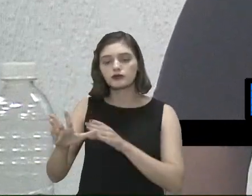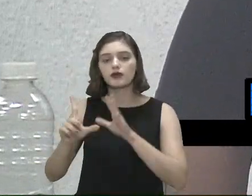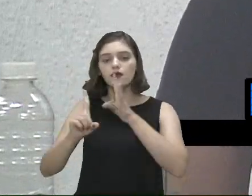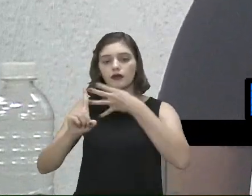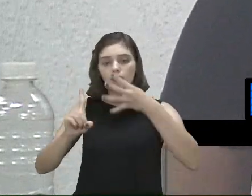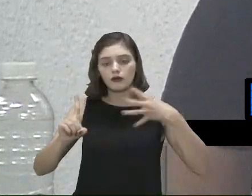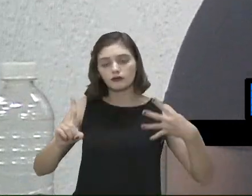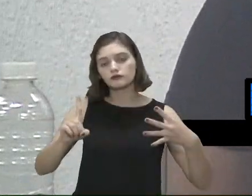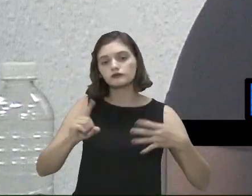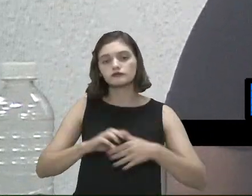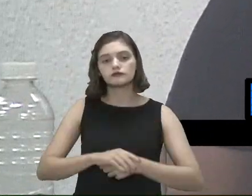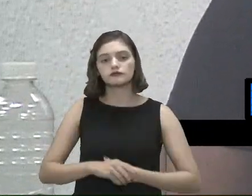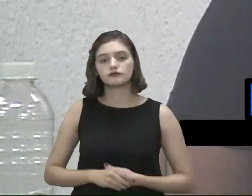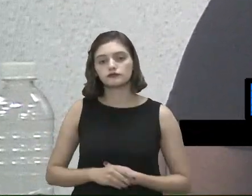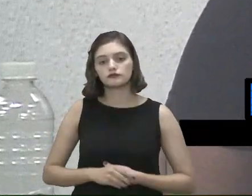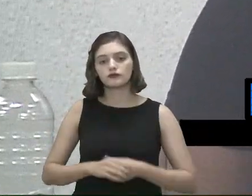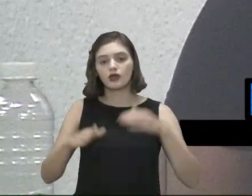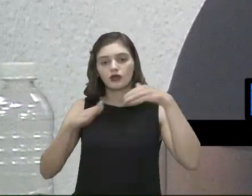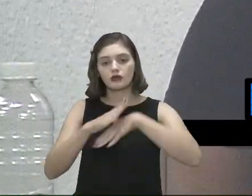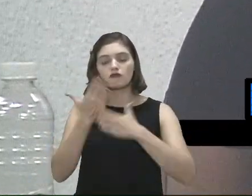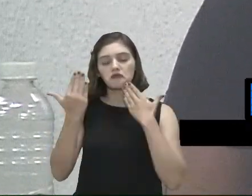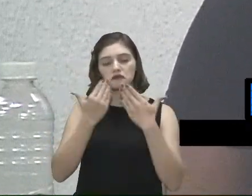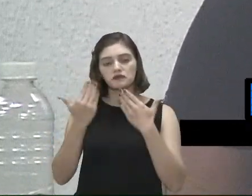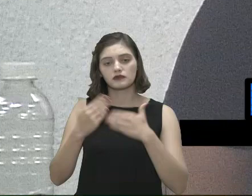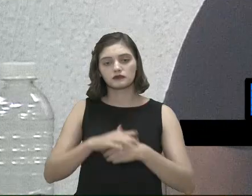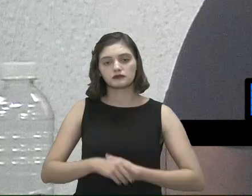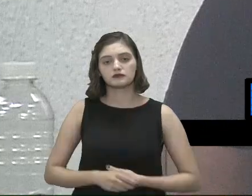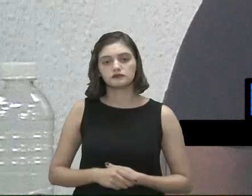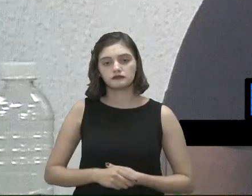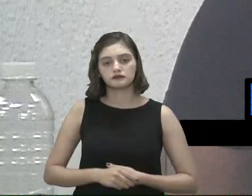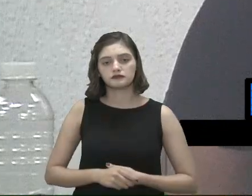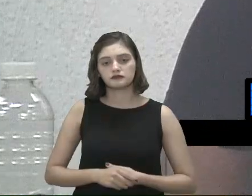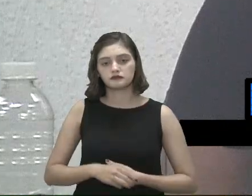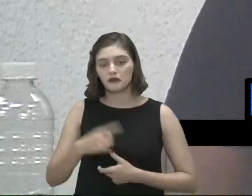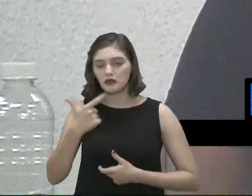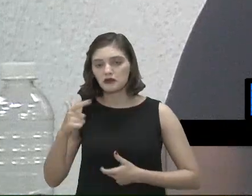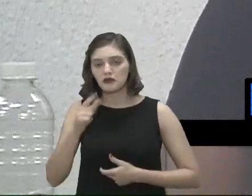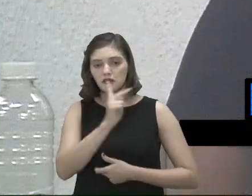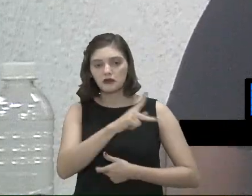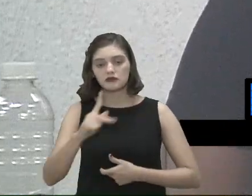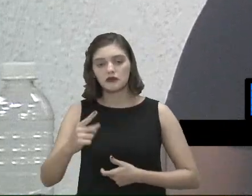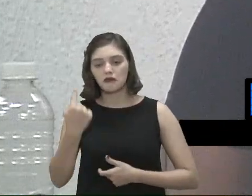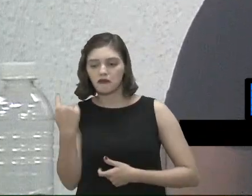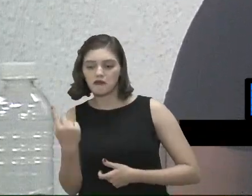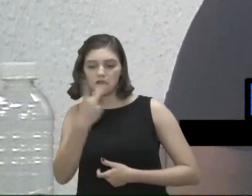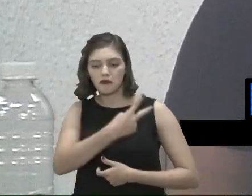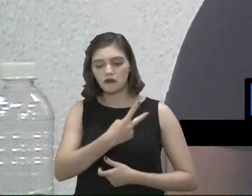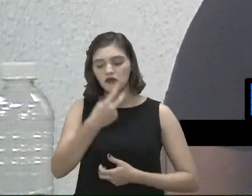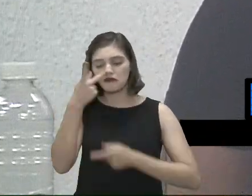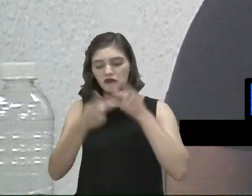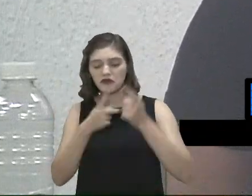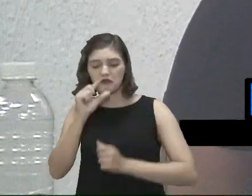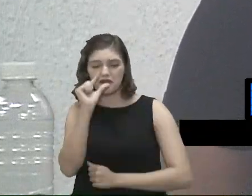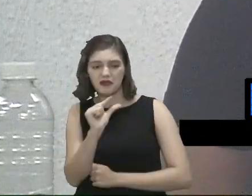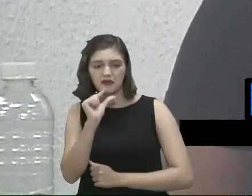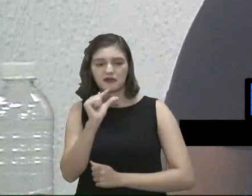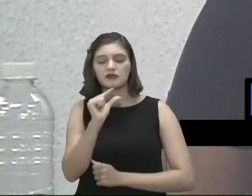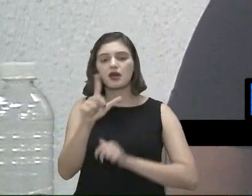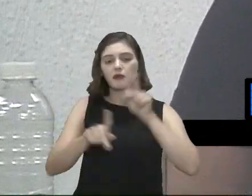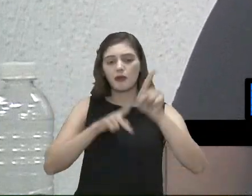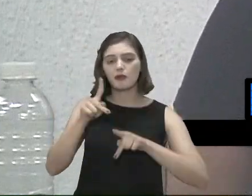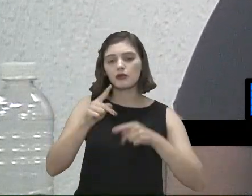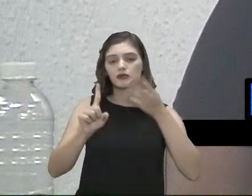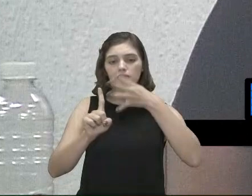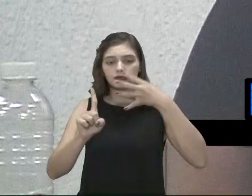LGBTs, né? Isso dentro da psicologia. Nenhum professor, se eu tive uma ou outra que falou muito pouco sobre a população